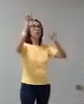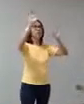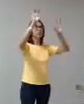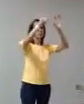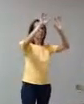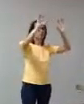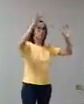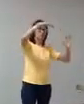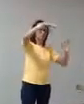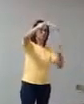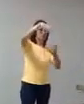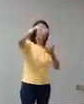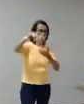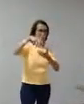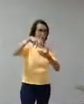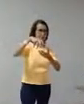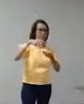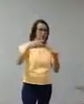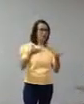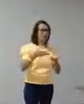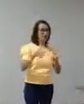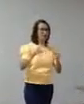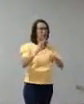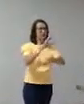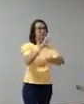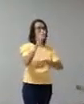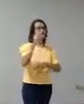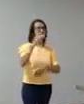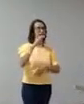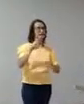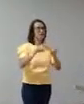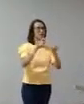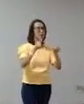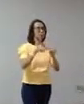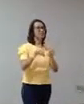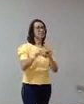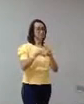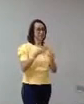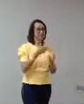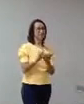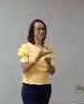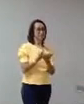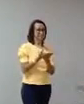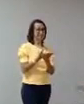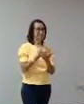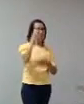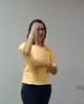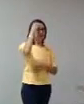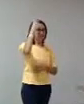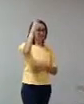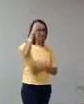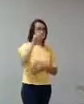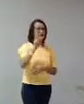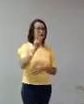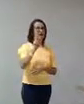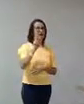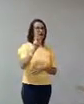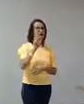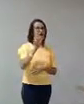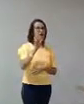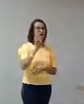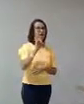utilizado agora na ciência da computação para a inteligência artificial, baseando-se nesses fractais também.